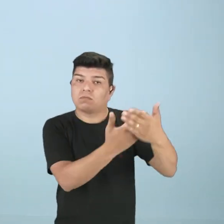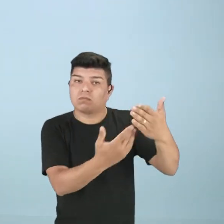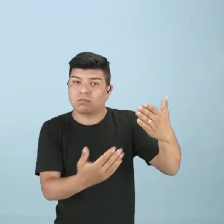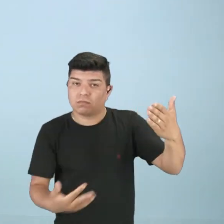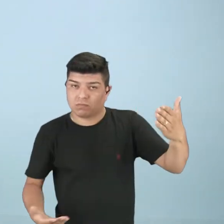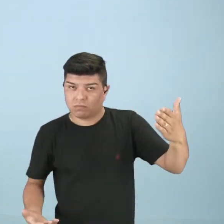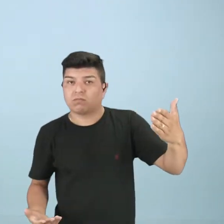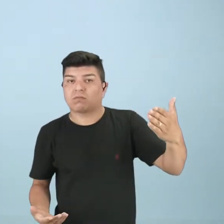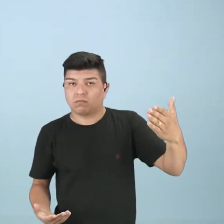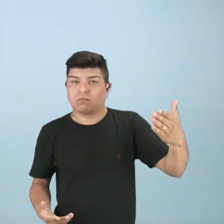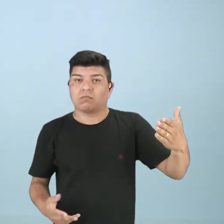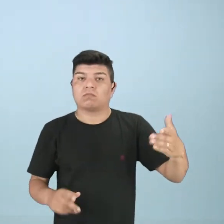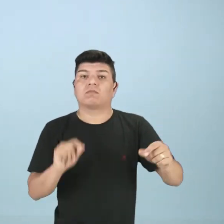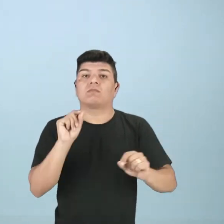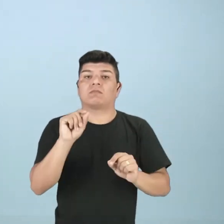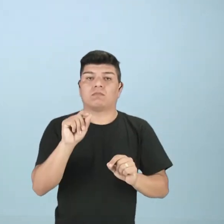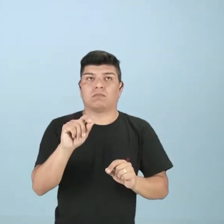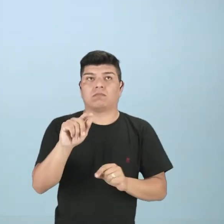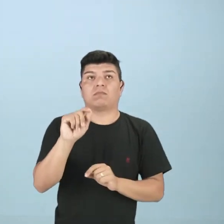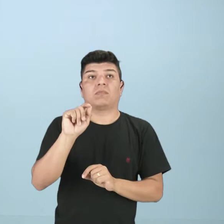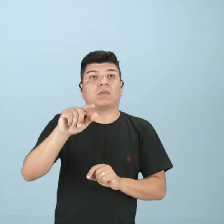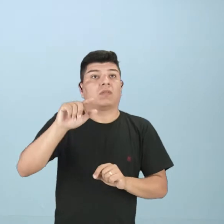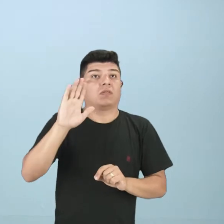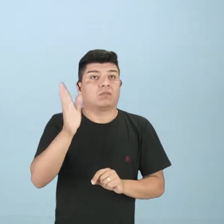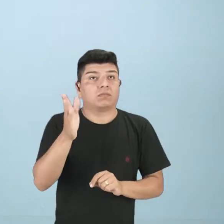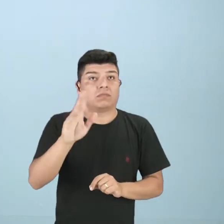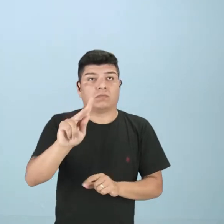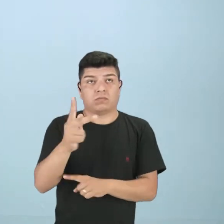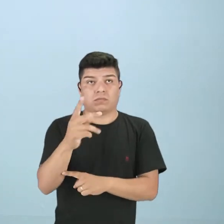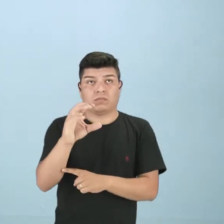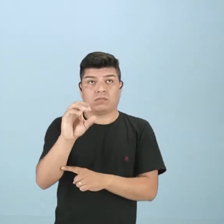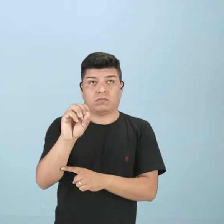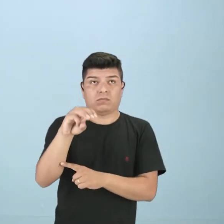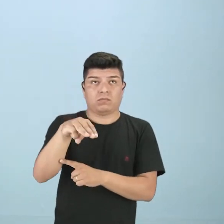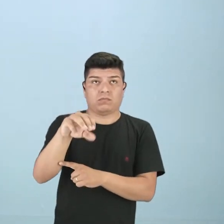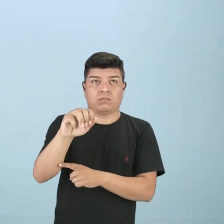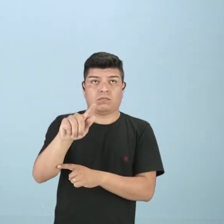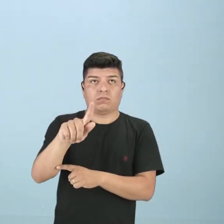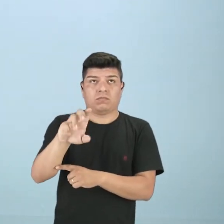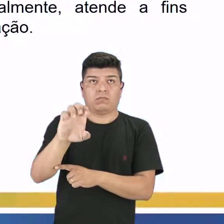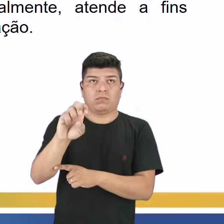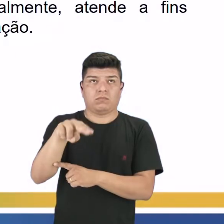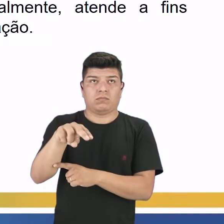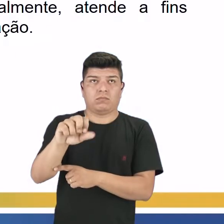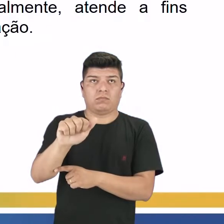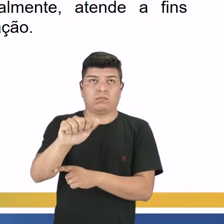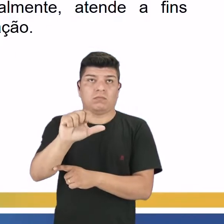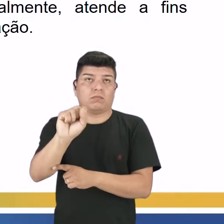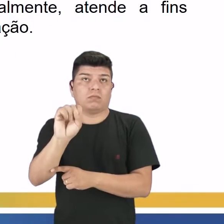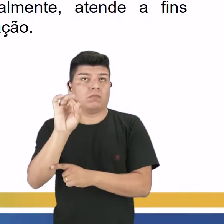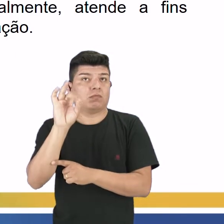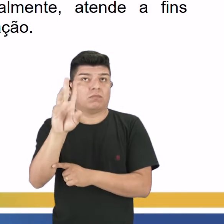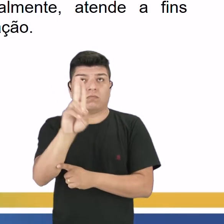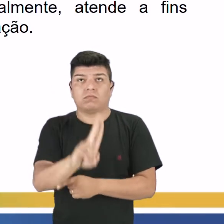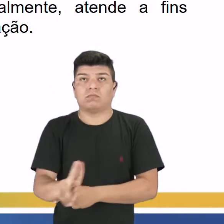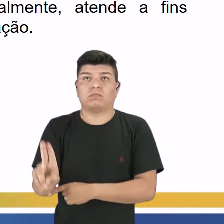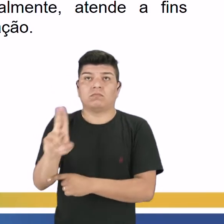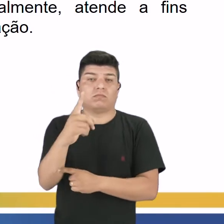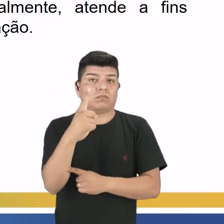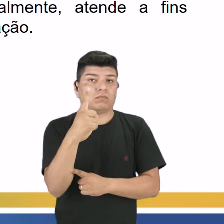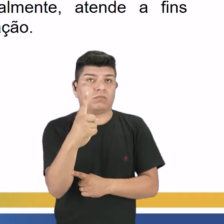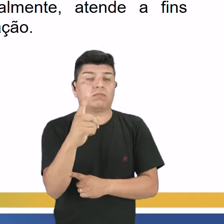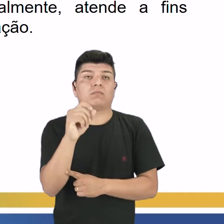uma reposição heterogênea. Já a homogênea, ela utiliza-se apenas uma espécie